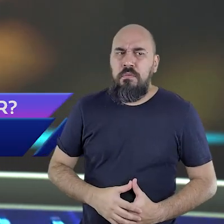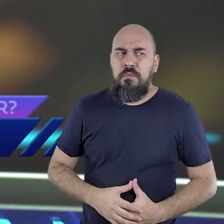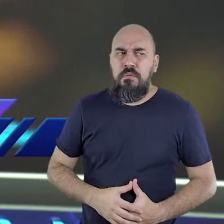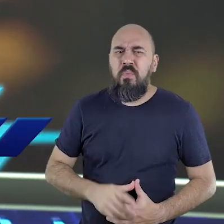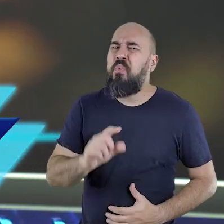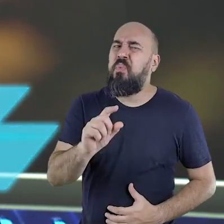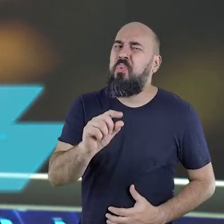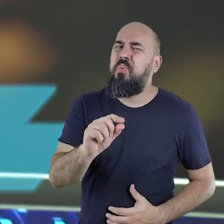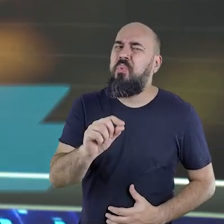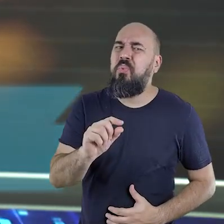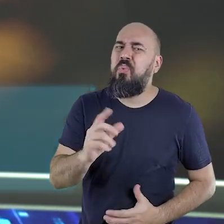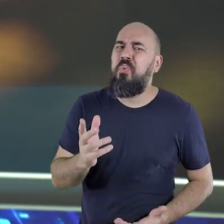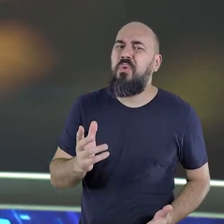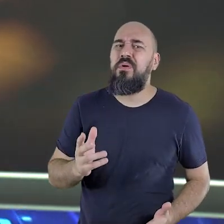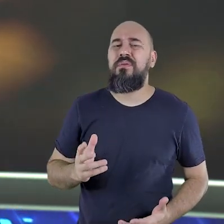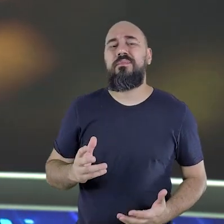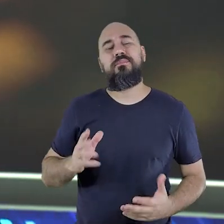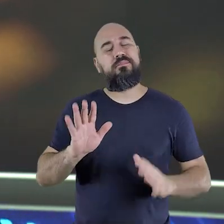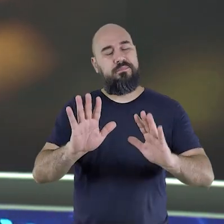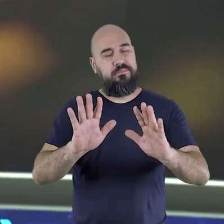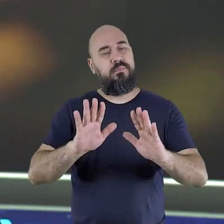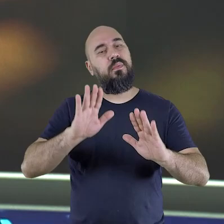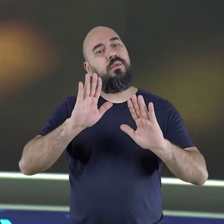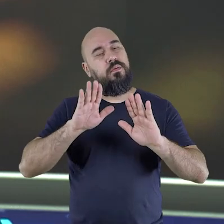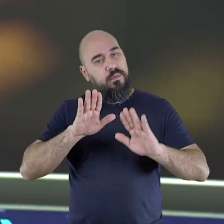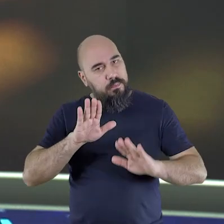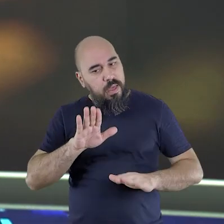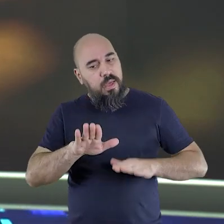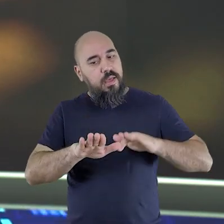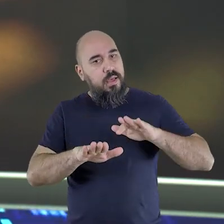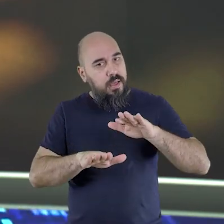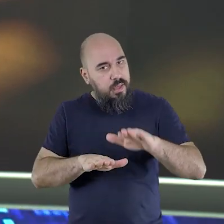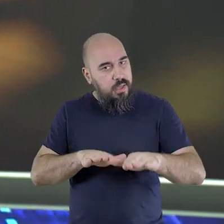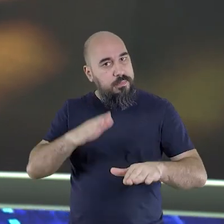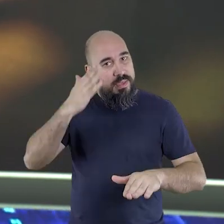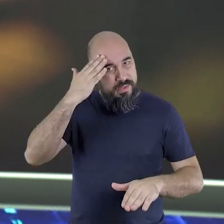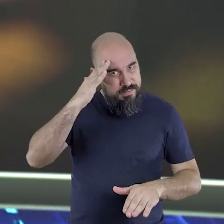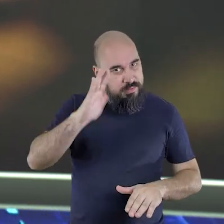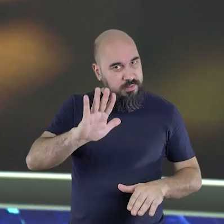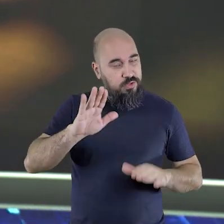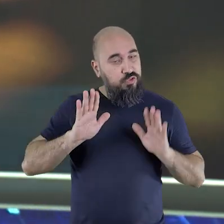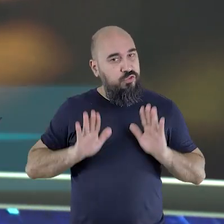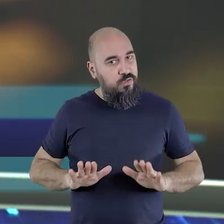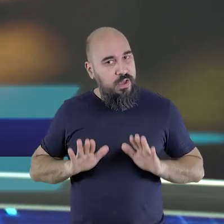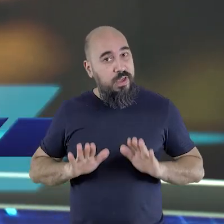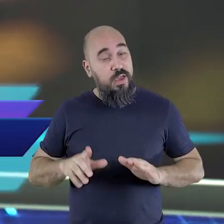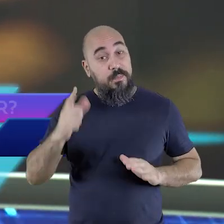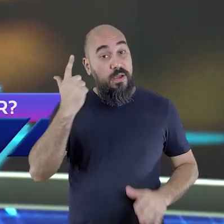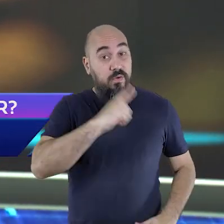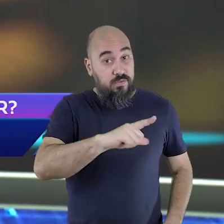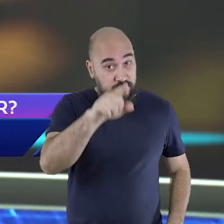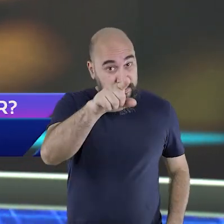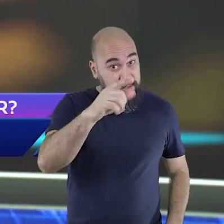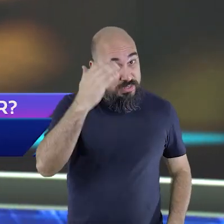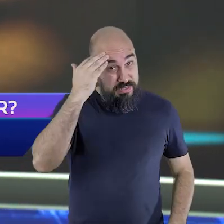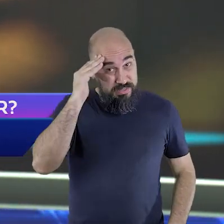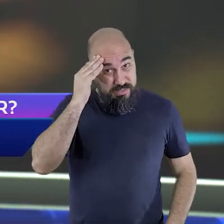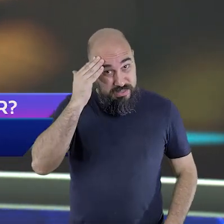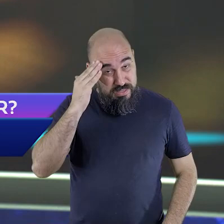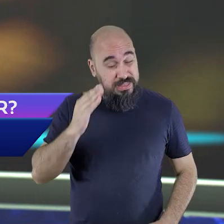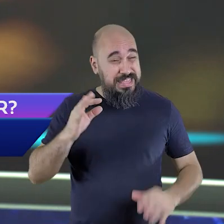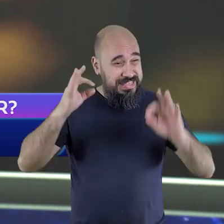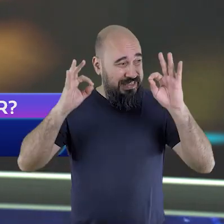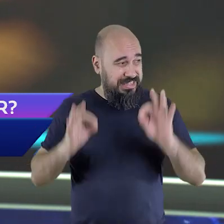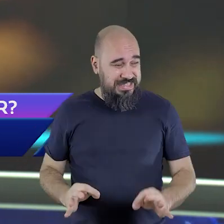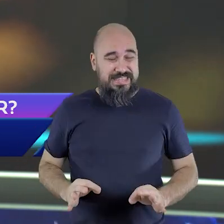entender tudo isso aqui? É preciso ir passo a passo. Vamos bem devagar para que você